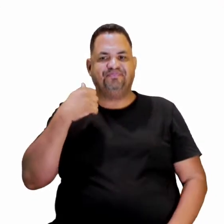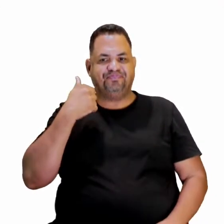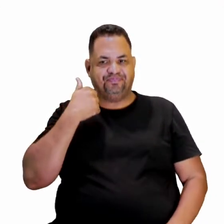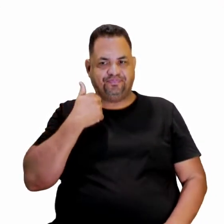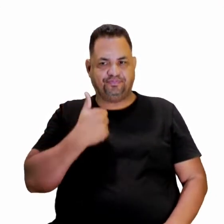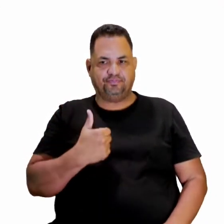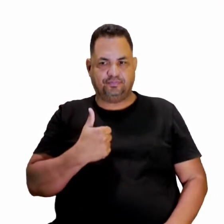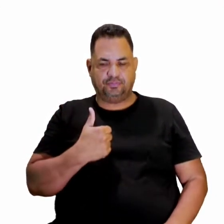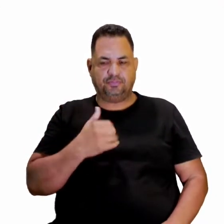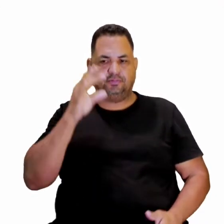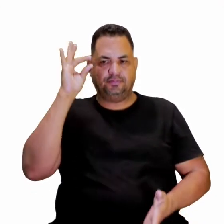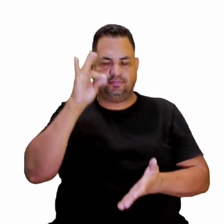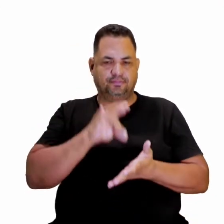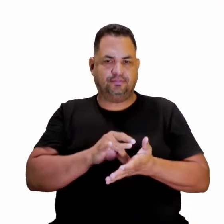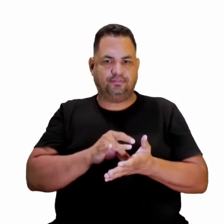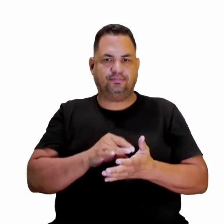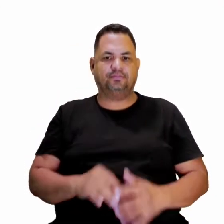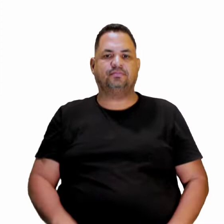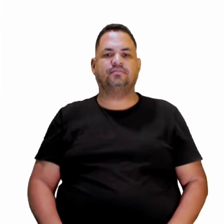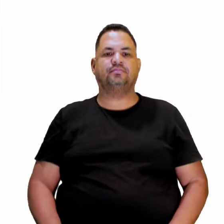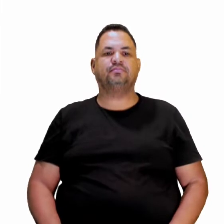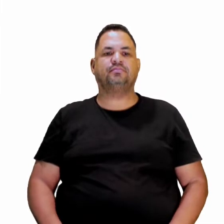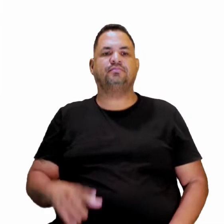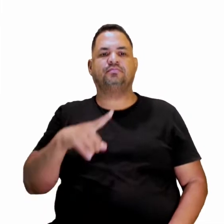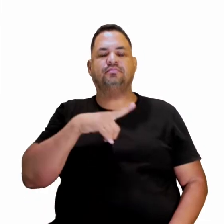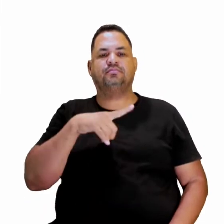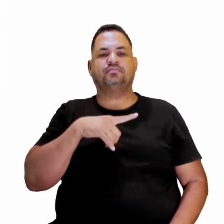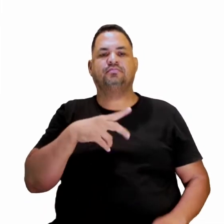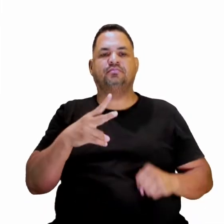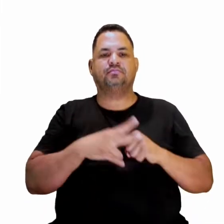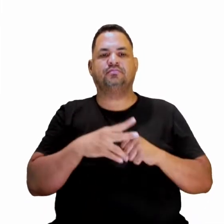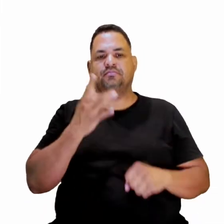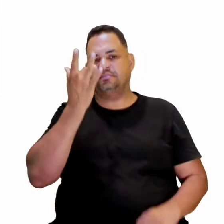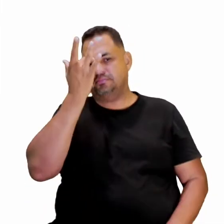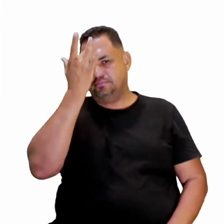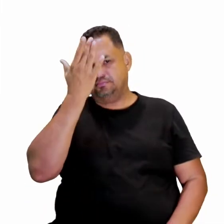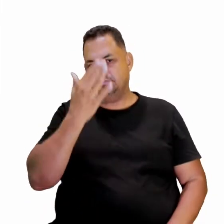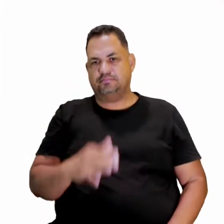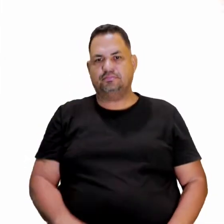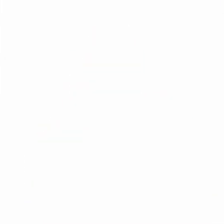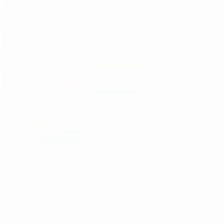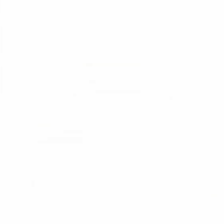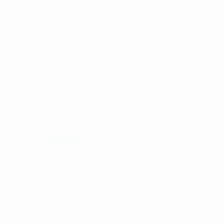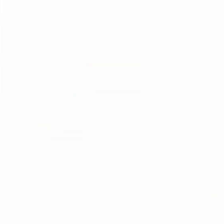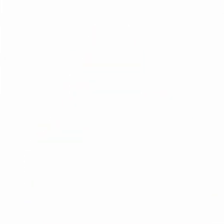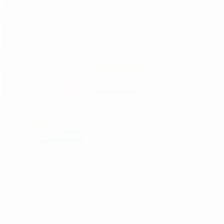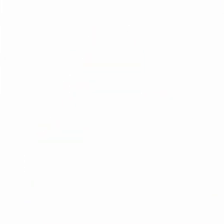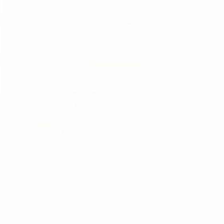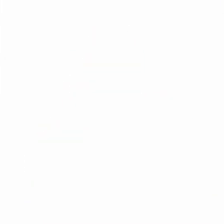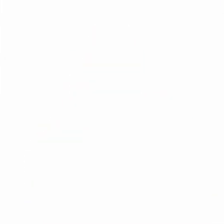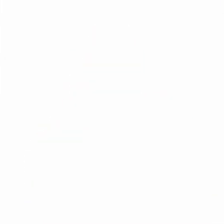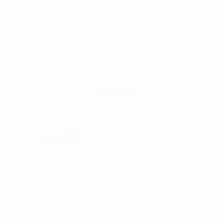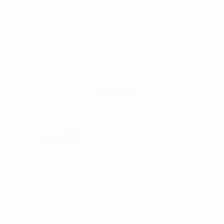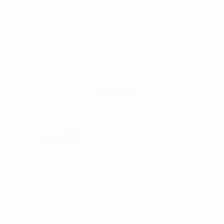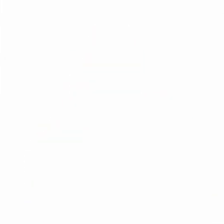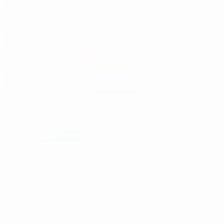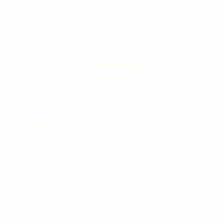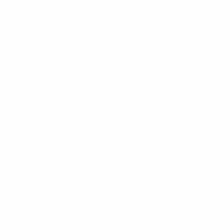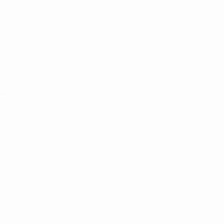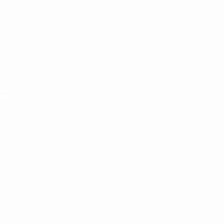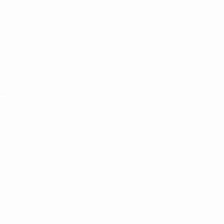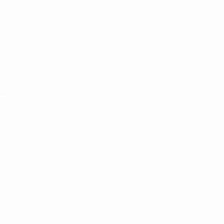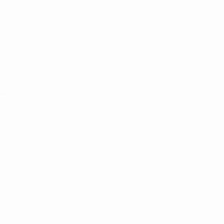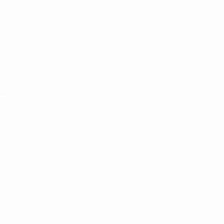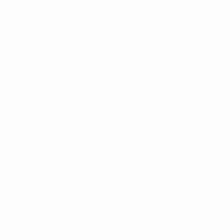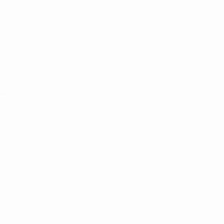na afirmação. Temos aqui alguns verbos bem fáceis, como o verbo talk, conversar, play, que pode ser